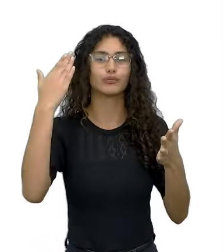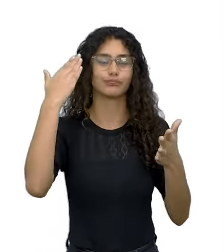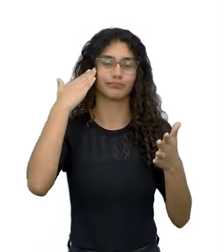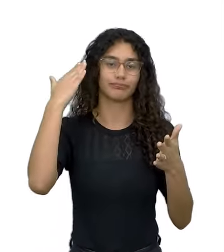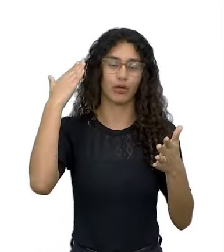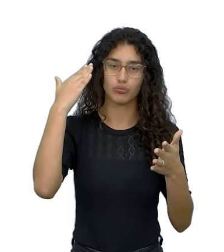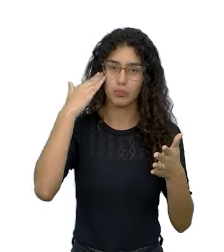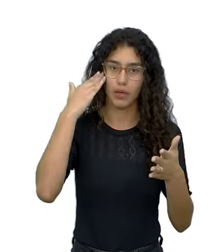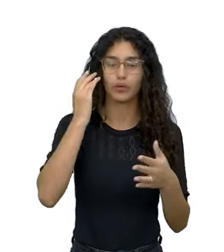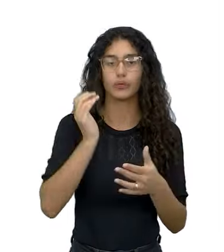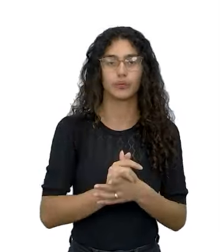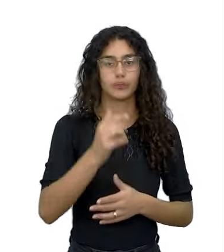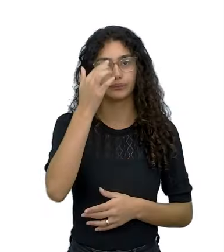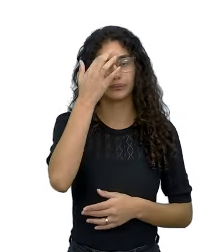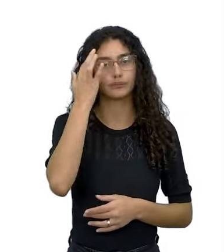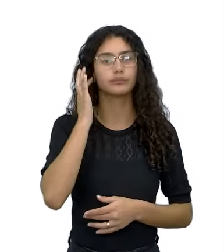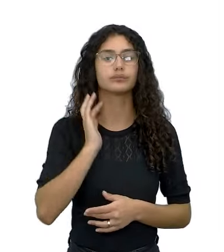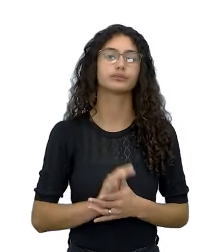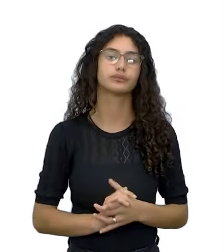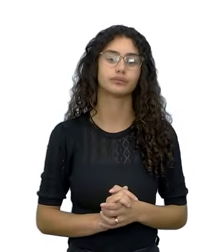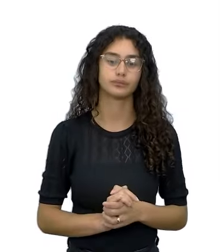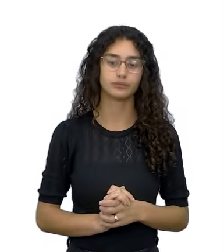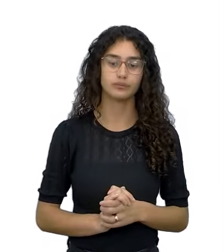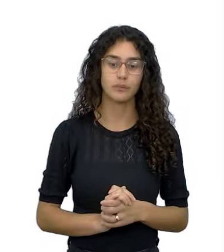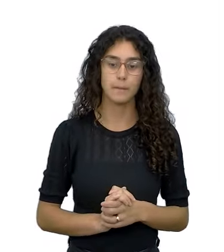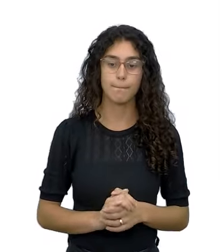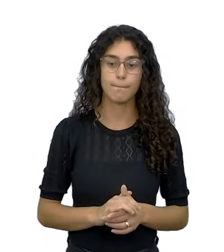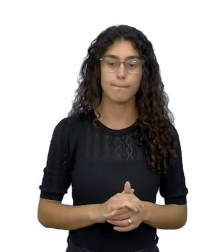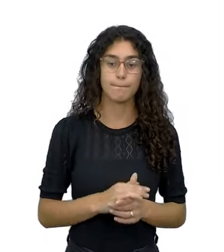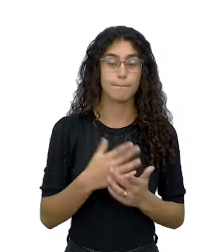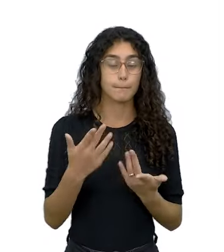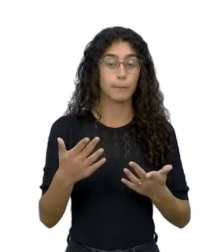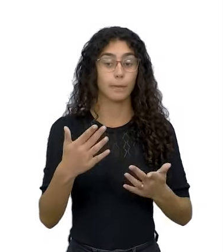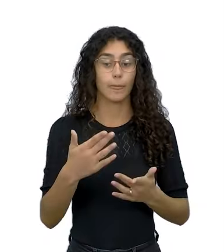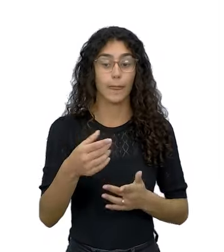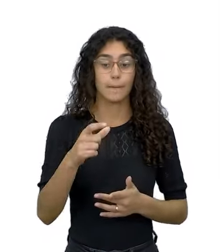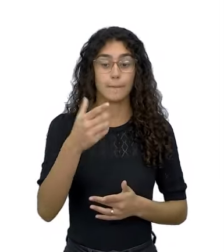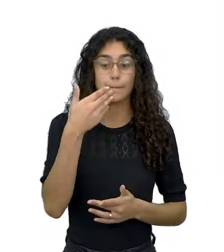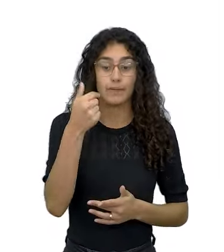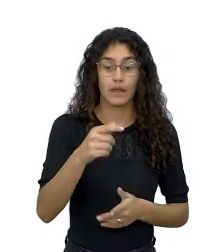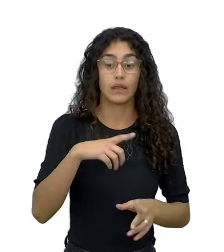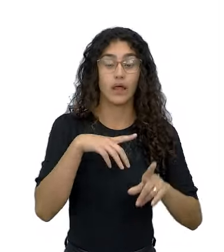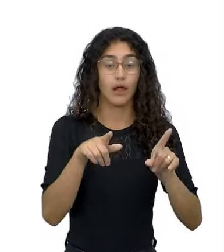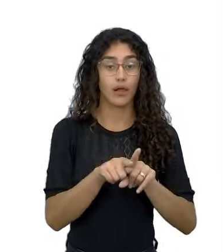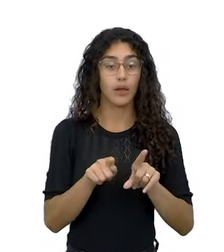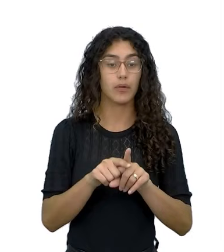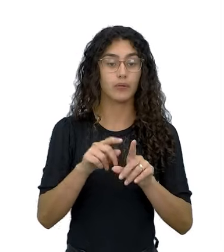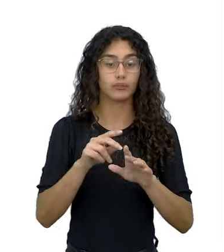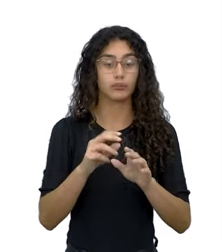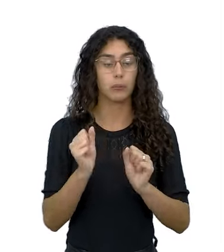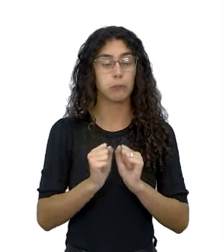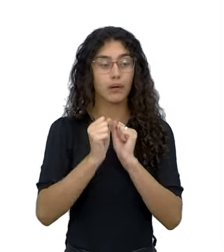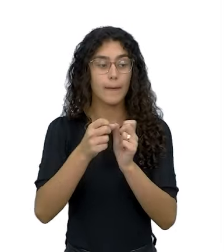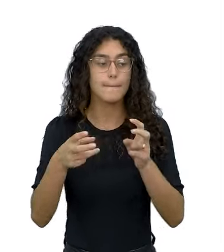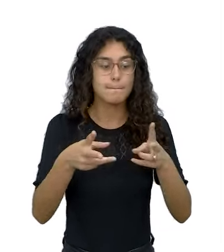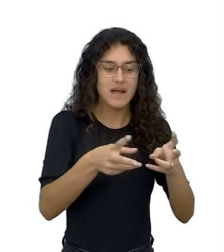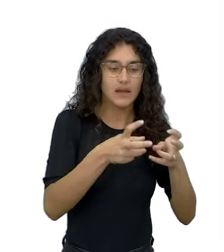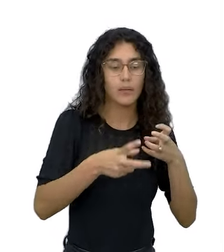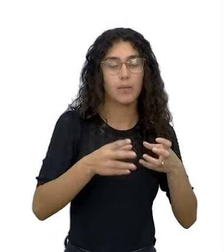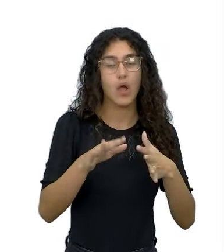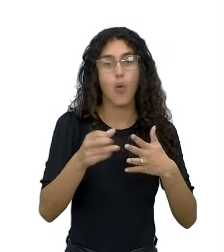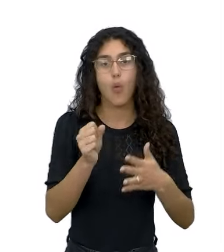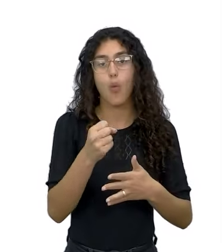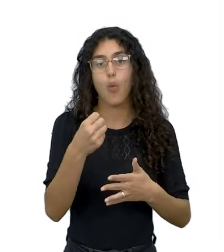compreensão leitura do estudante. Tá? A gente vai ver, então, algumas bases teóricas, para a gente poder se posicionar e ter esse olhar